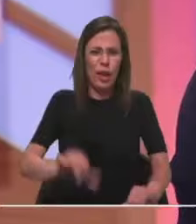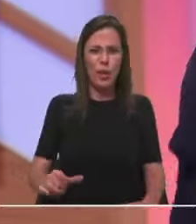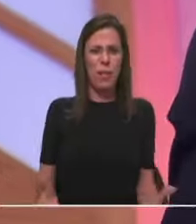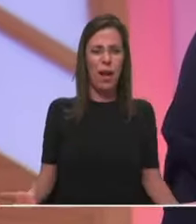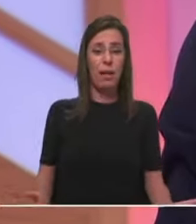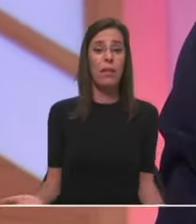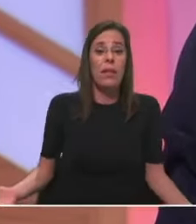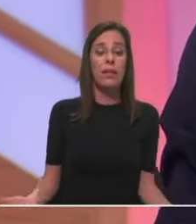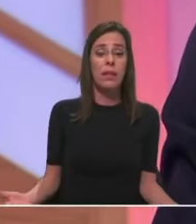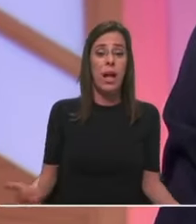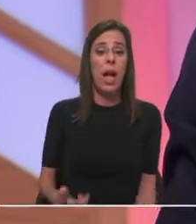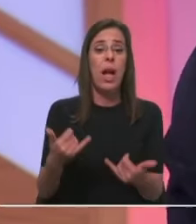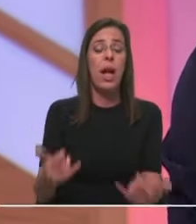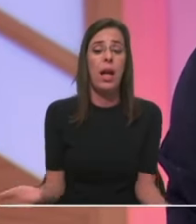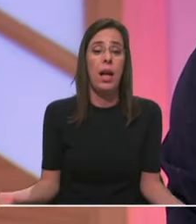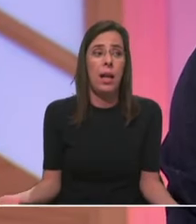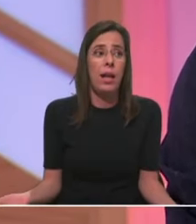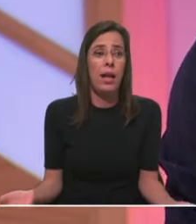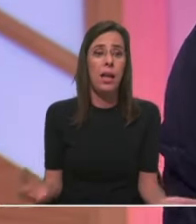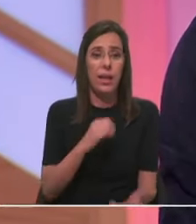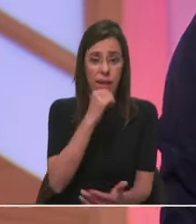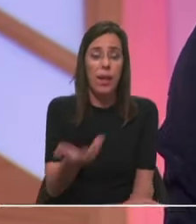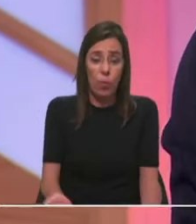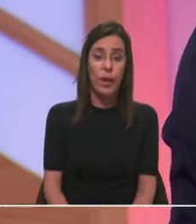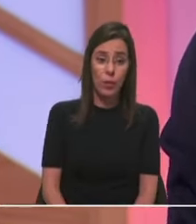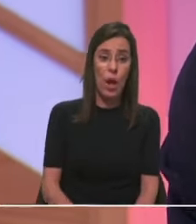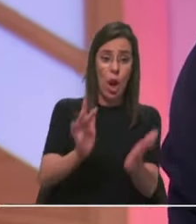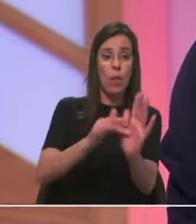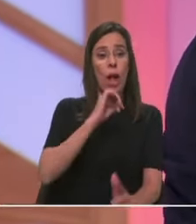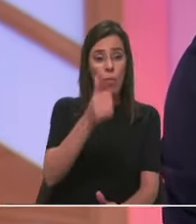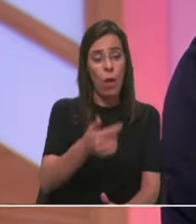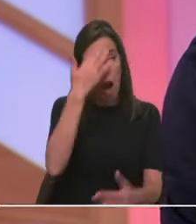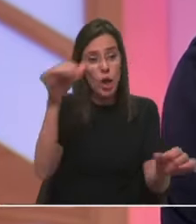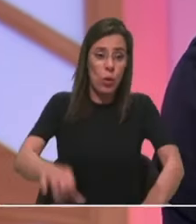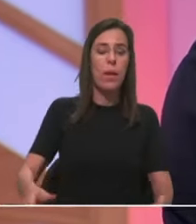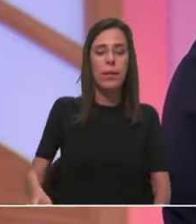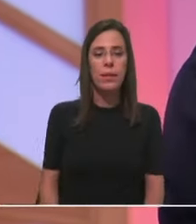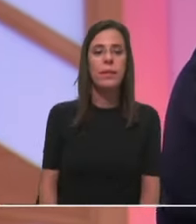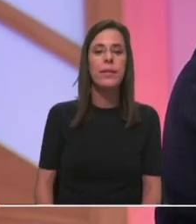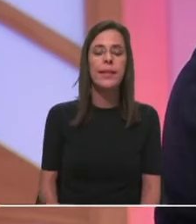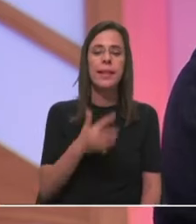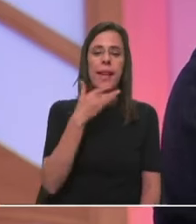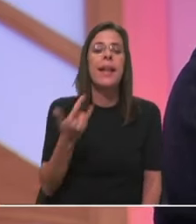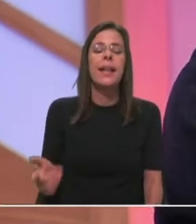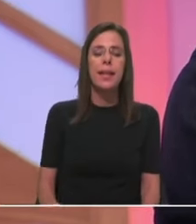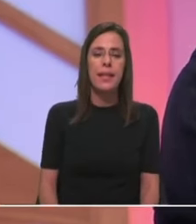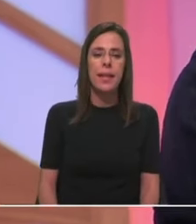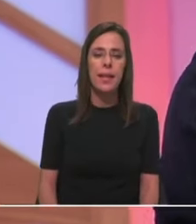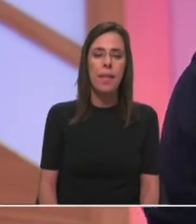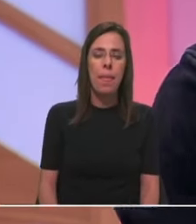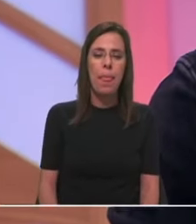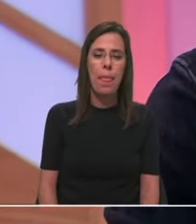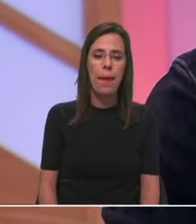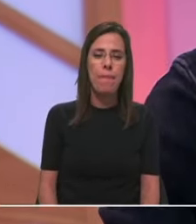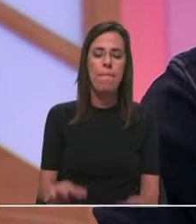mal não não o a seguir foi foi foi Acho mal que tenho abrido sim acho acho mal acho mal e Engraçado que e há